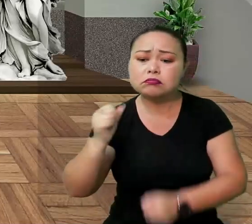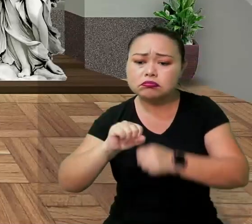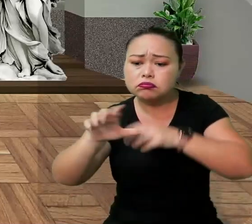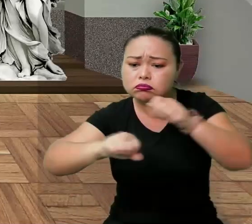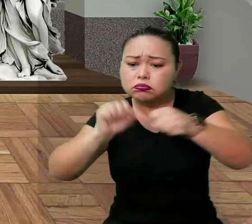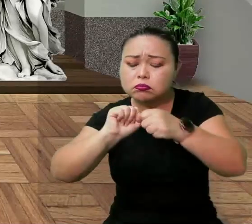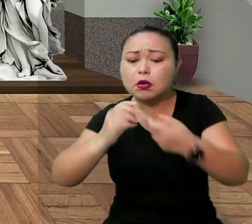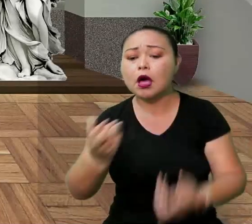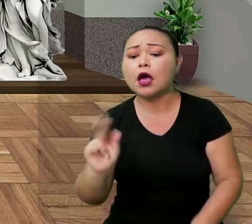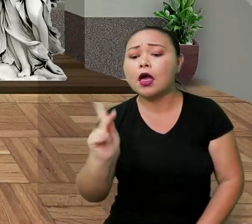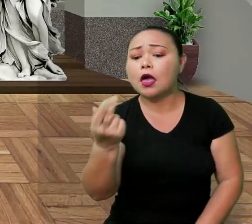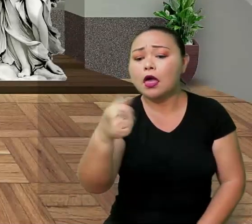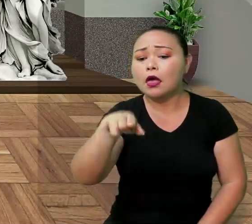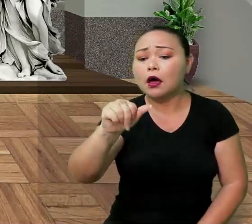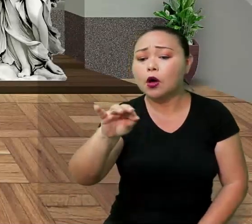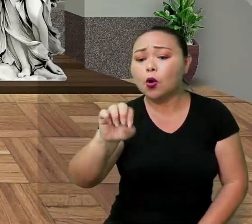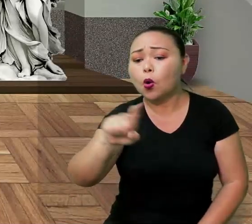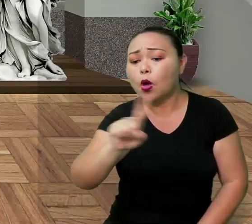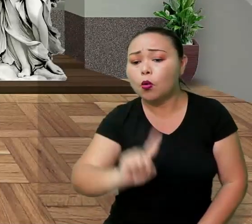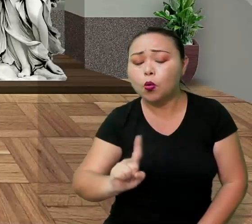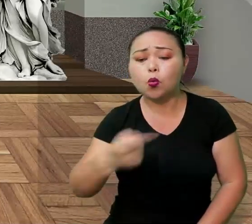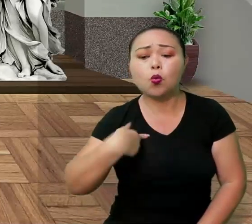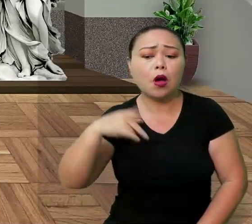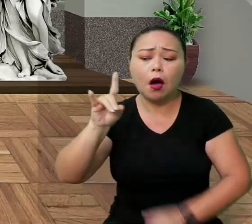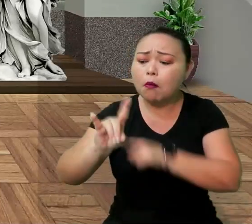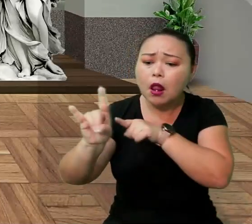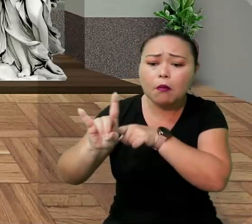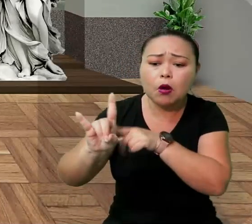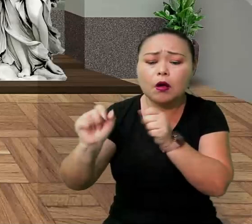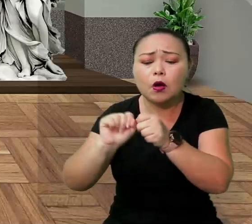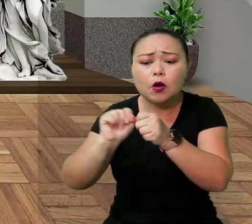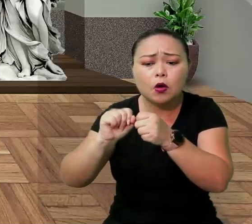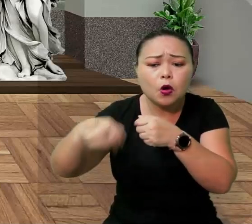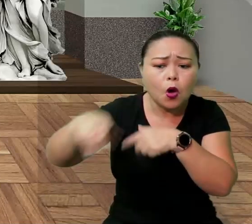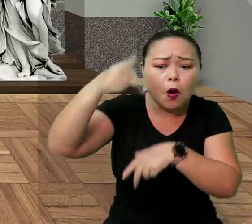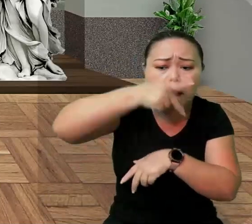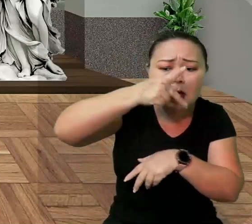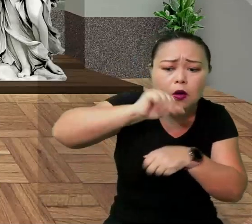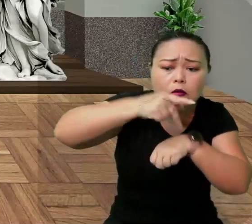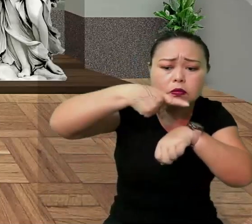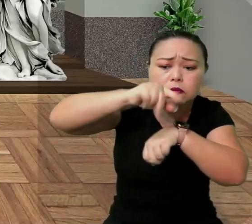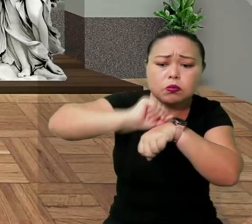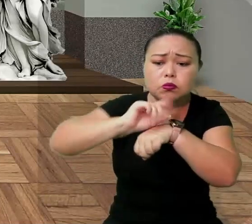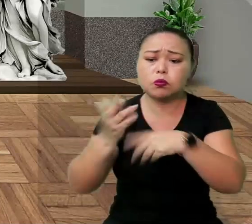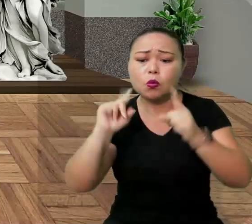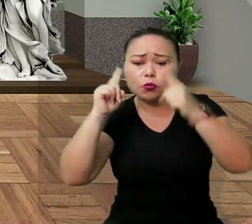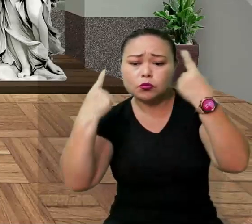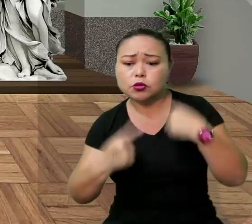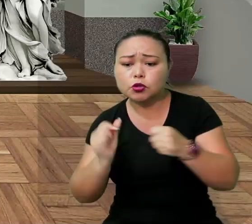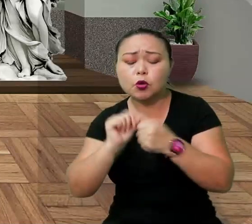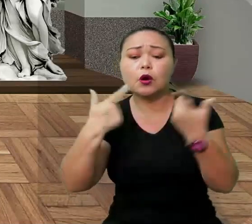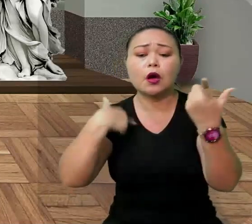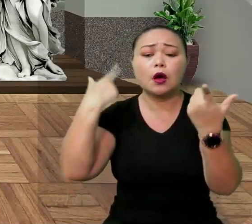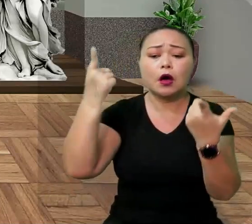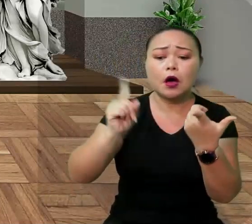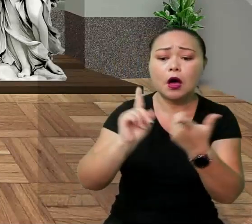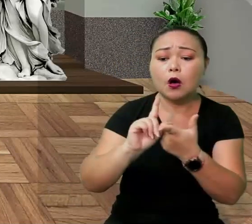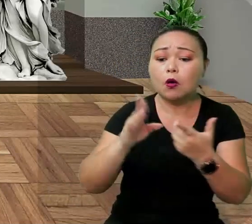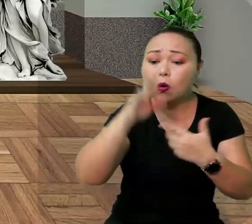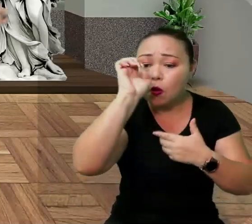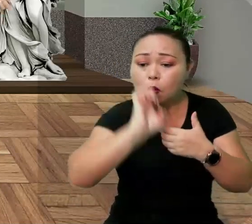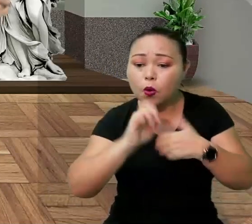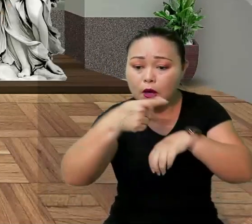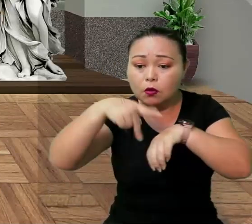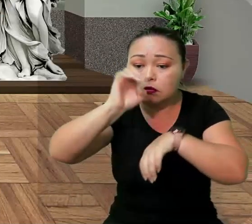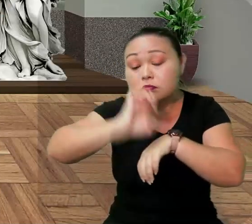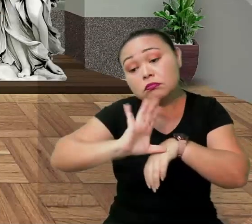Hernán Cortés, que fica ali na Bolívia, com o Peru, com o Chile e com o Equador.